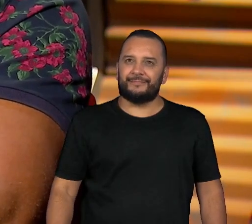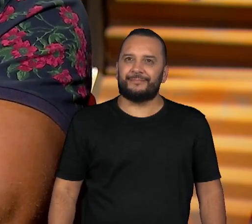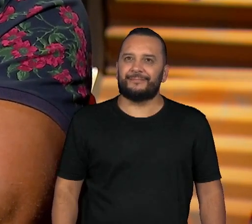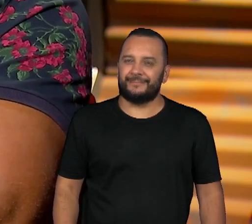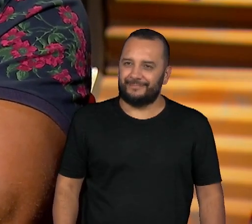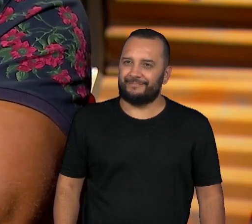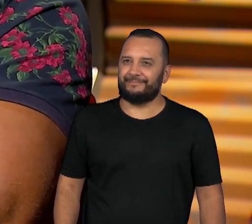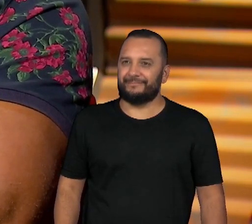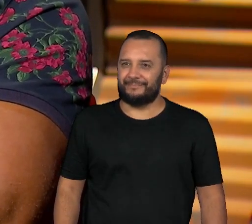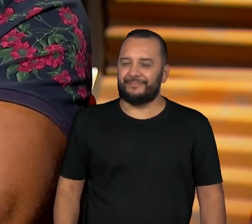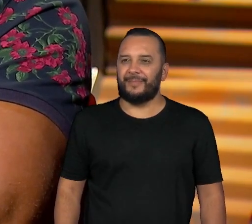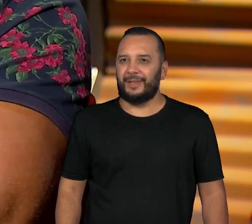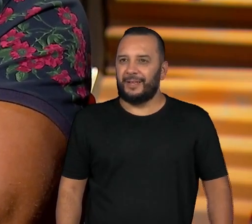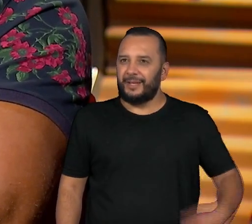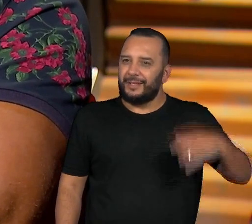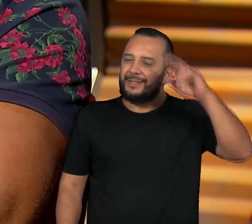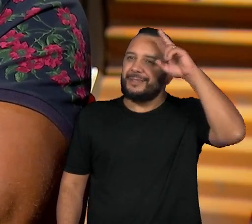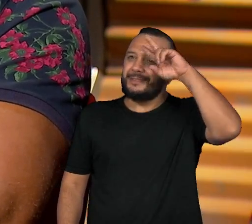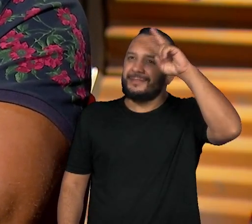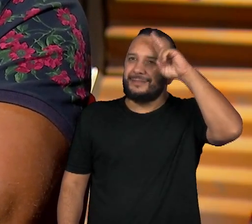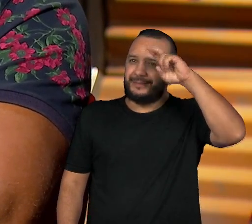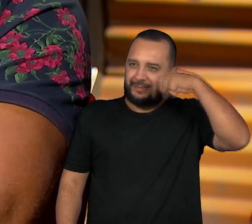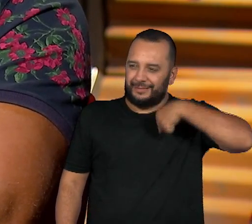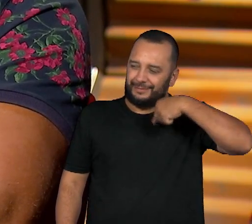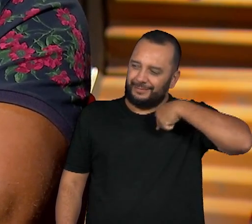A memória que